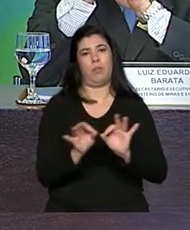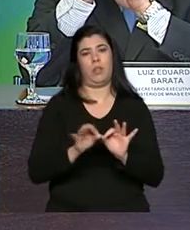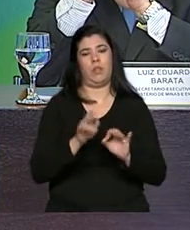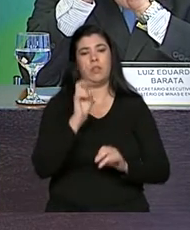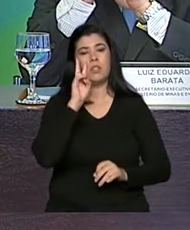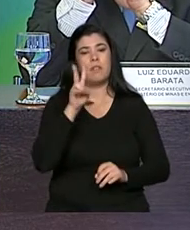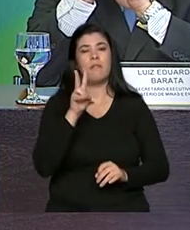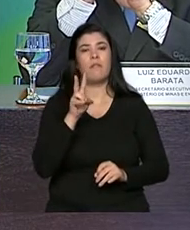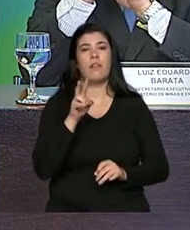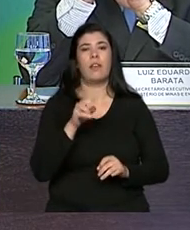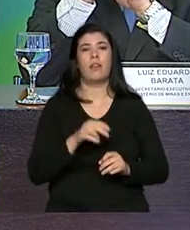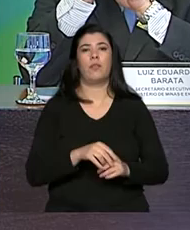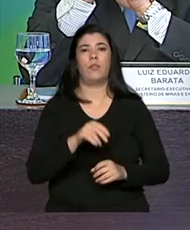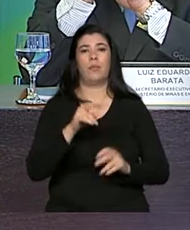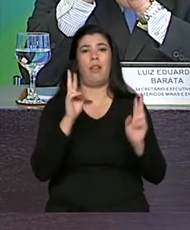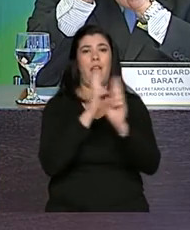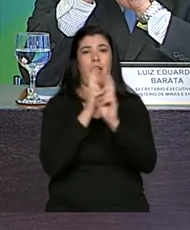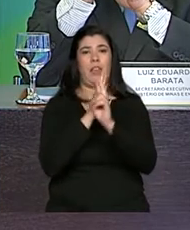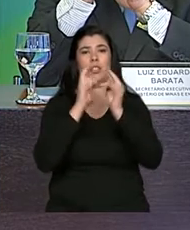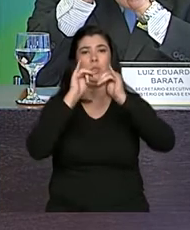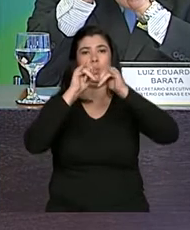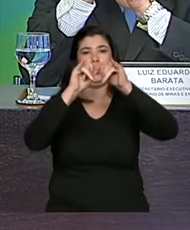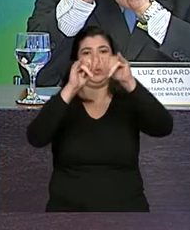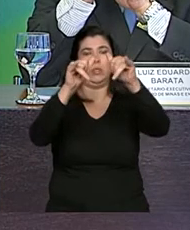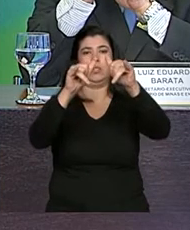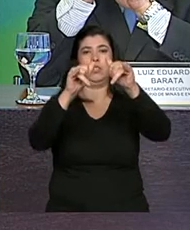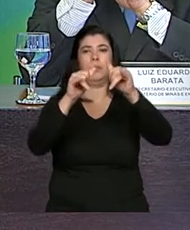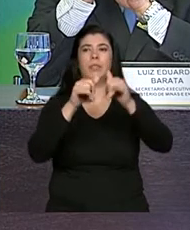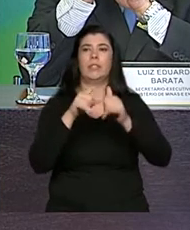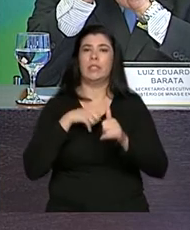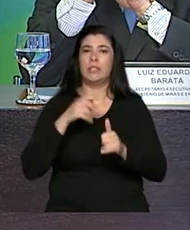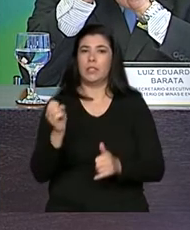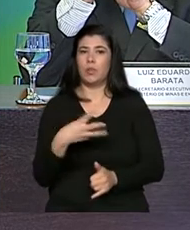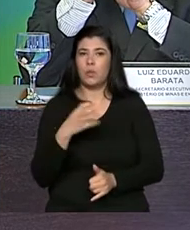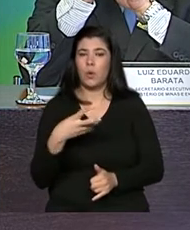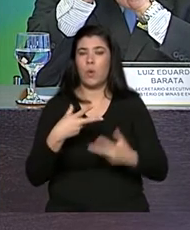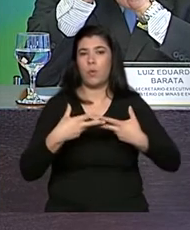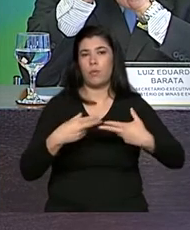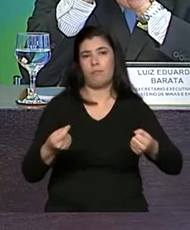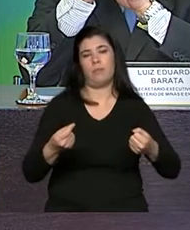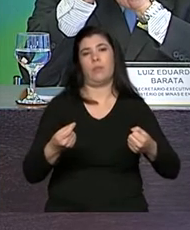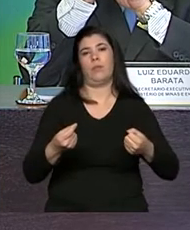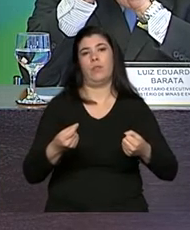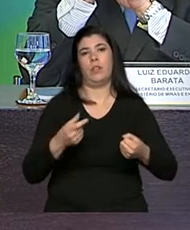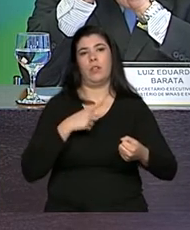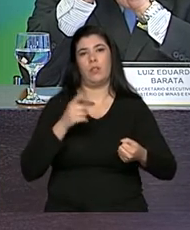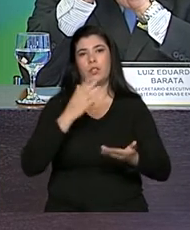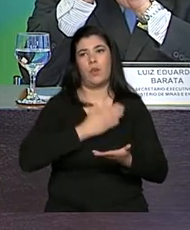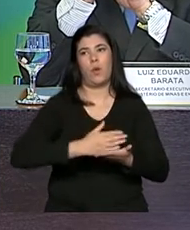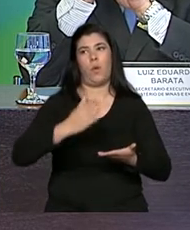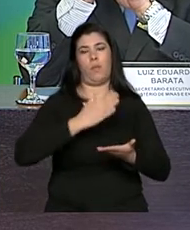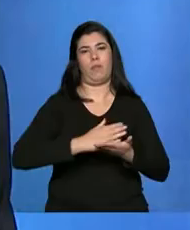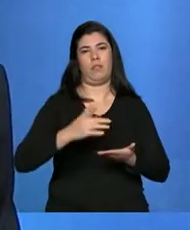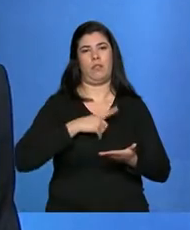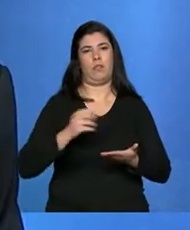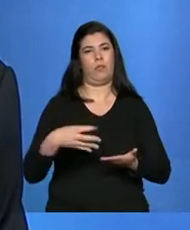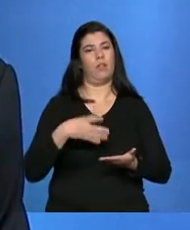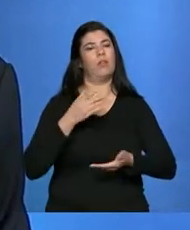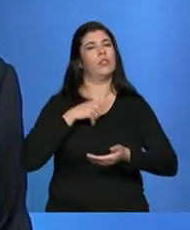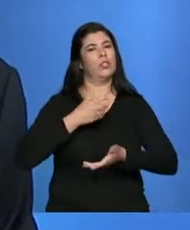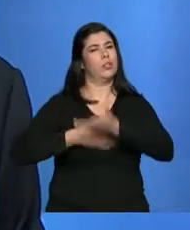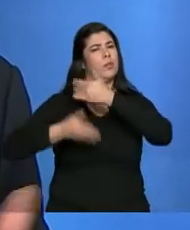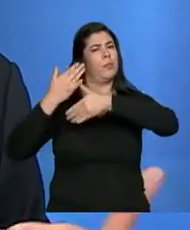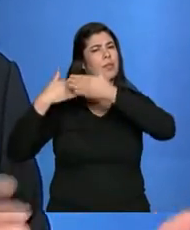transmissão tem muita novidade quer dizer não é é um repeteco já tava lá tem muito investimento